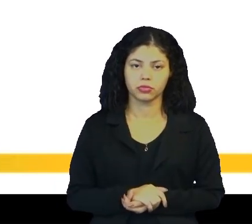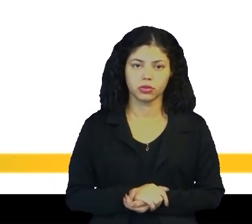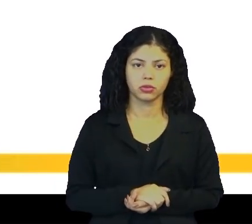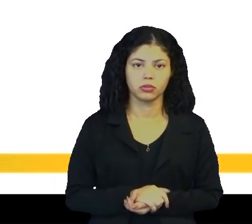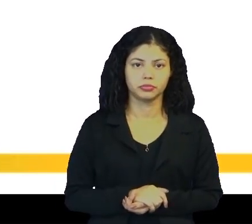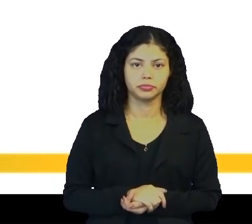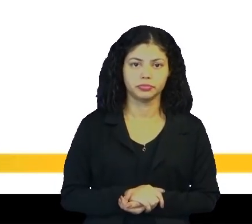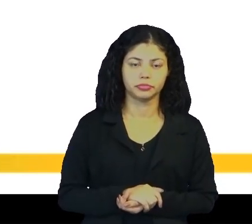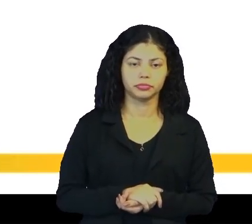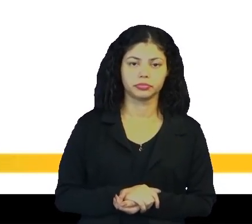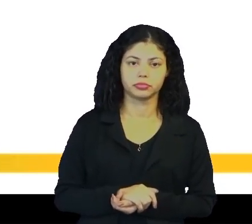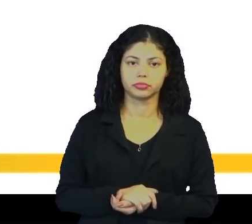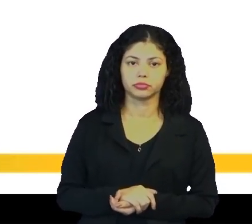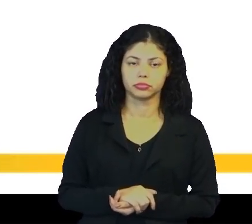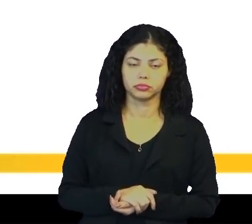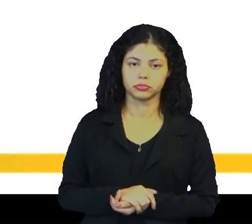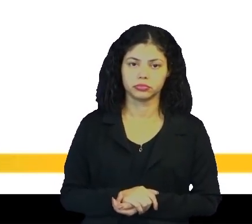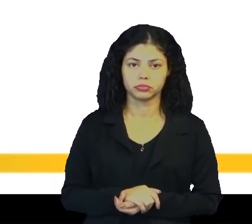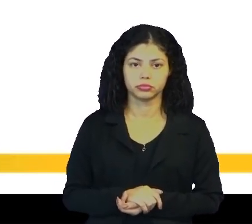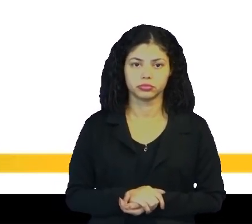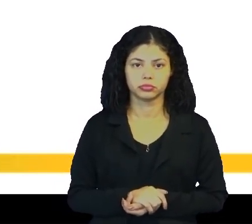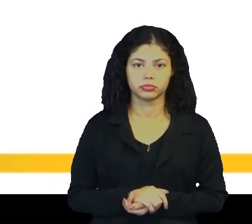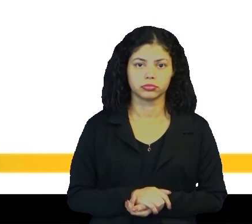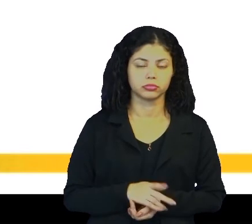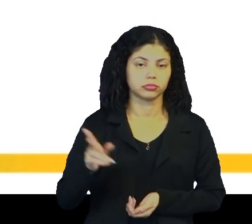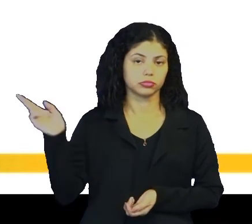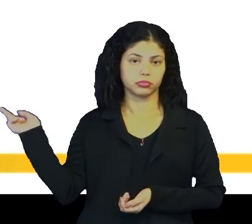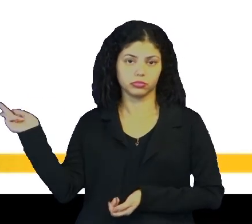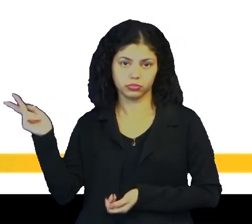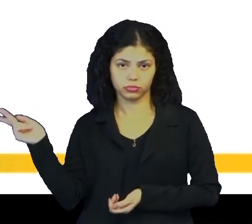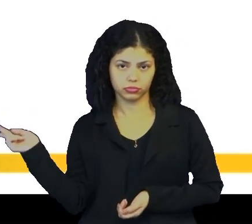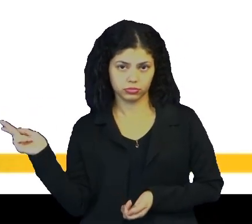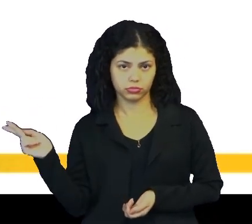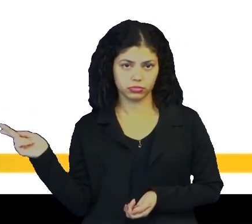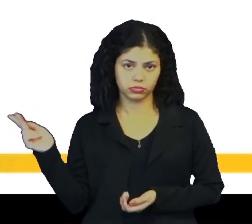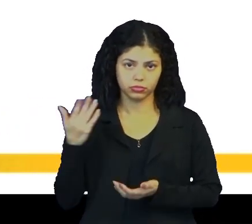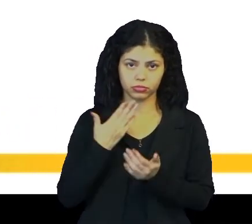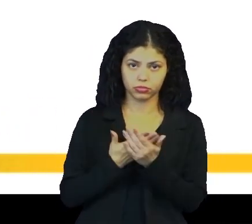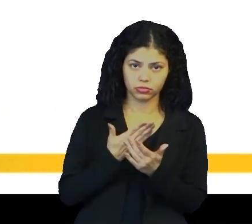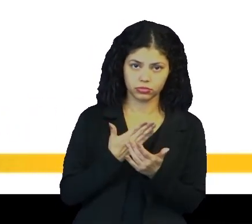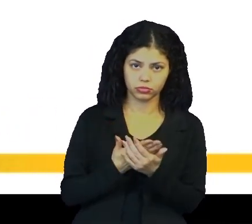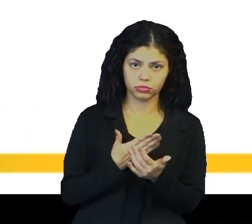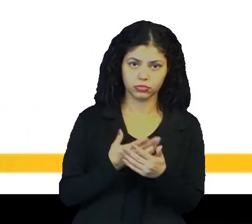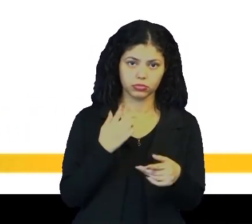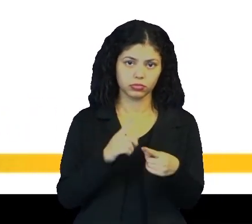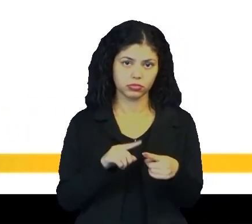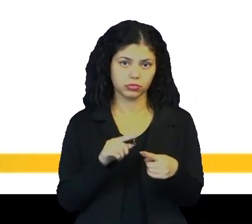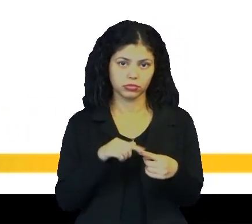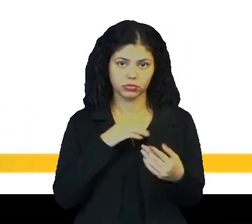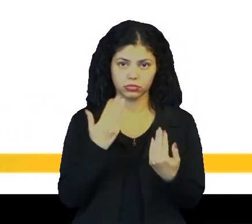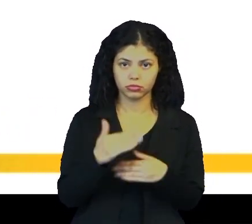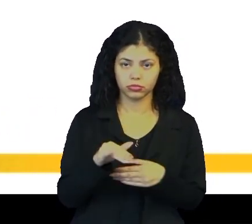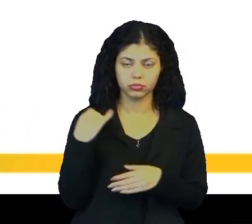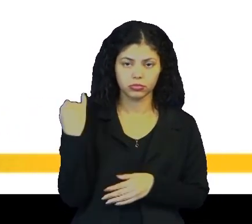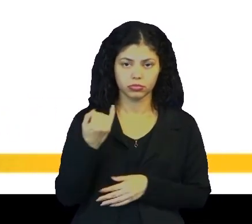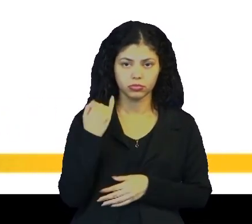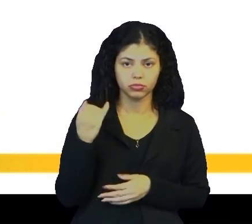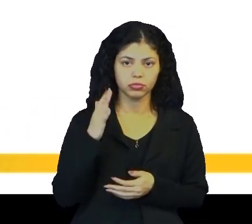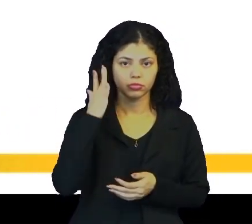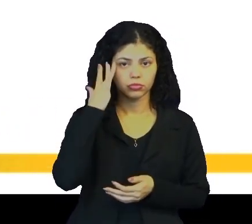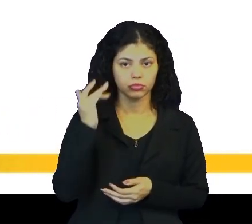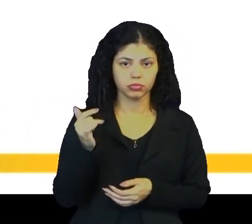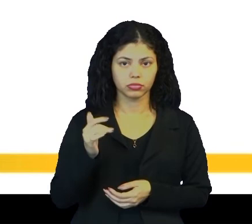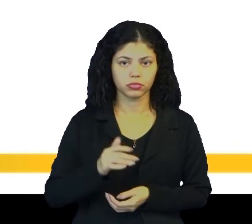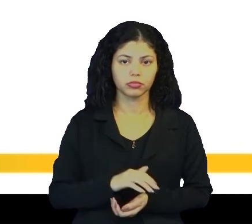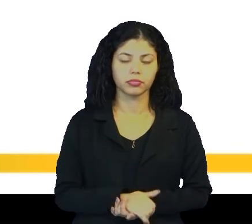because they will have an important exam tomorrow. Eles estão estudando porque terão uma prova